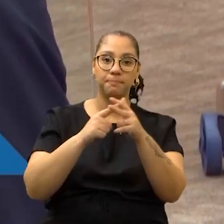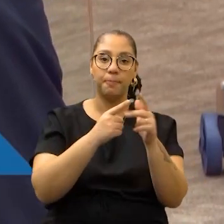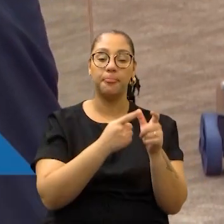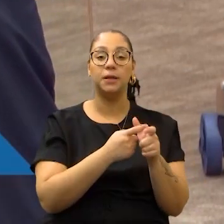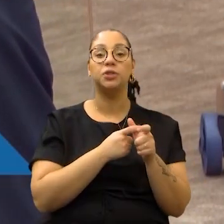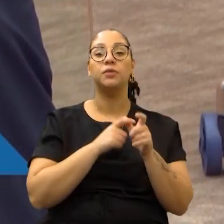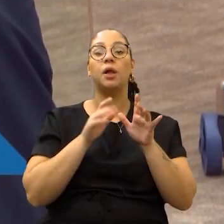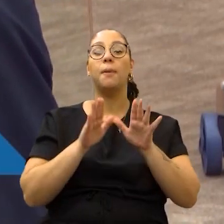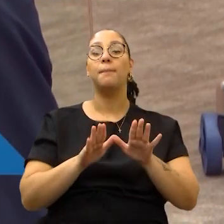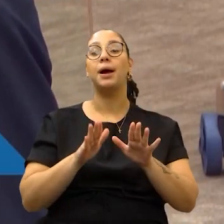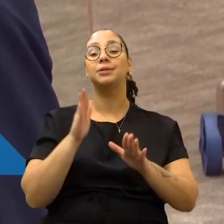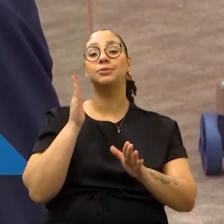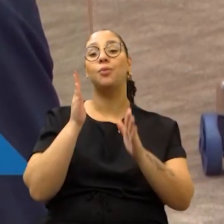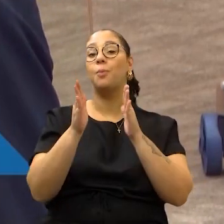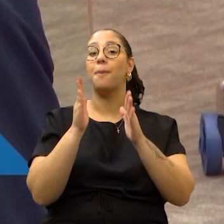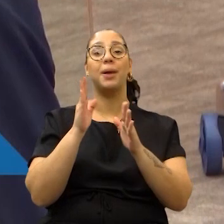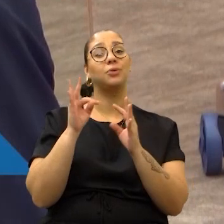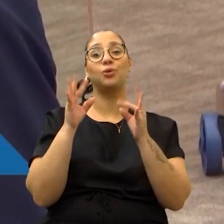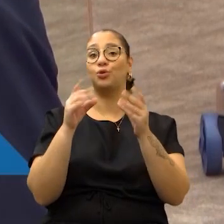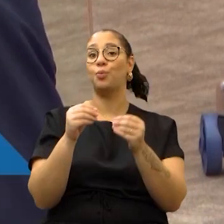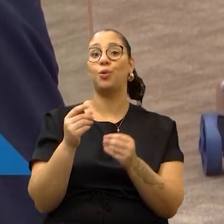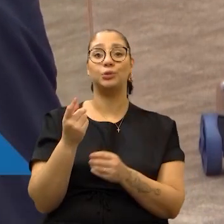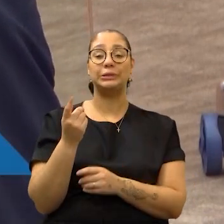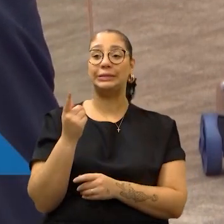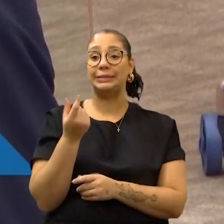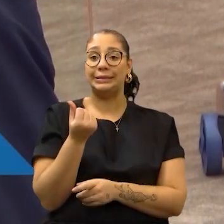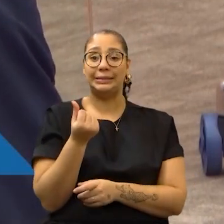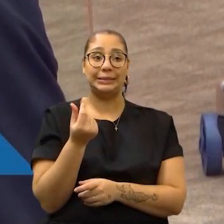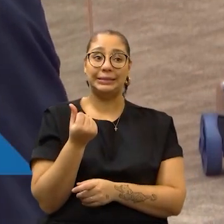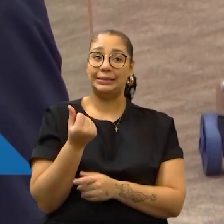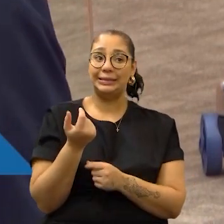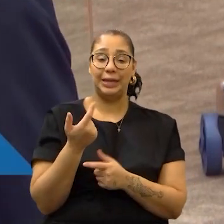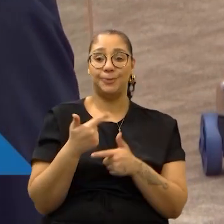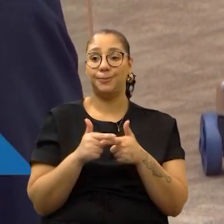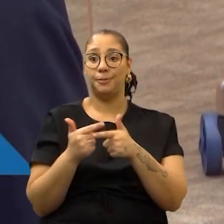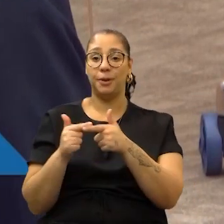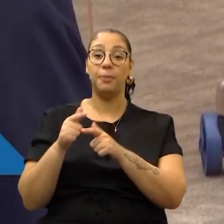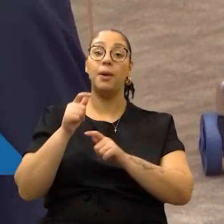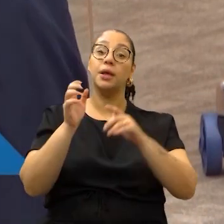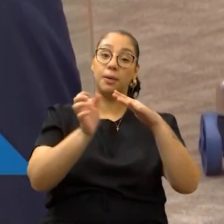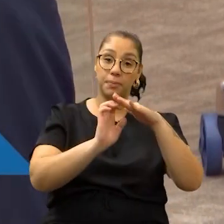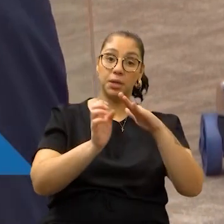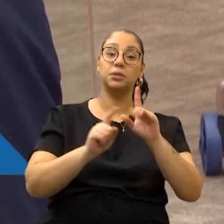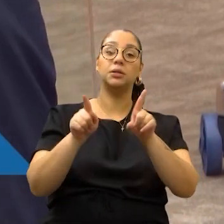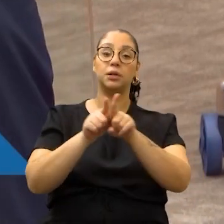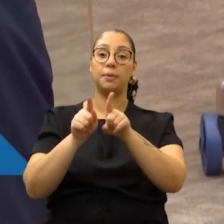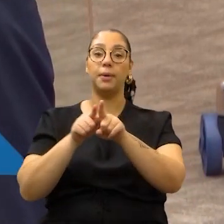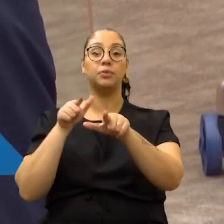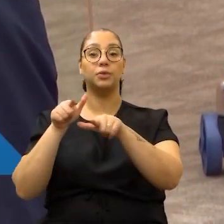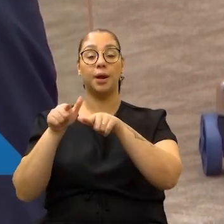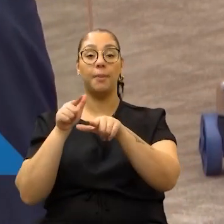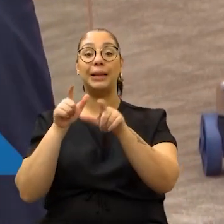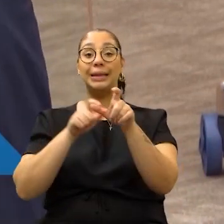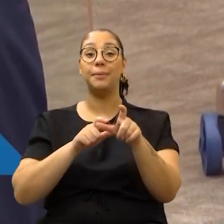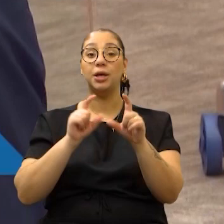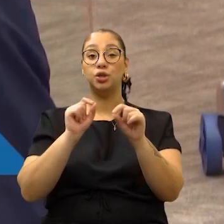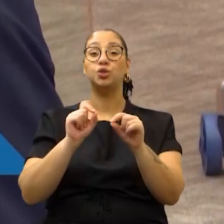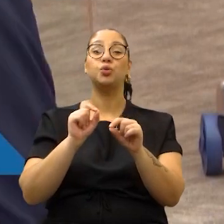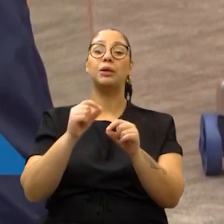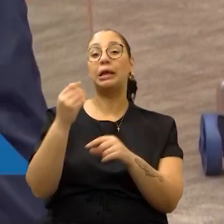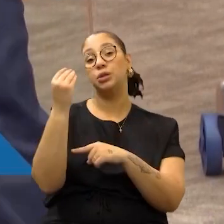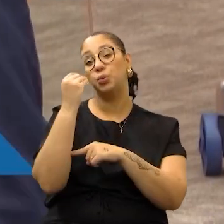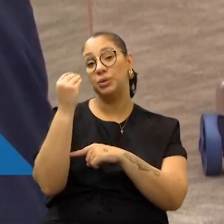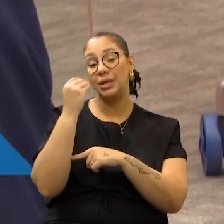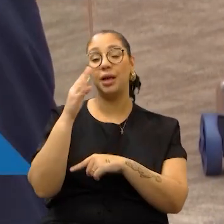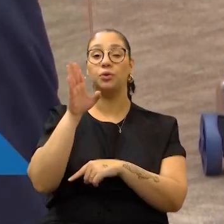essa regularização, foi um momento em que estava todo mundo apertado, tanto as empresas como também os trabalhadores que dependem do seu sustento